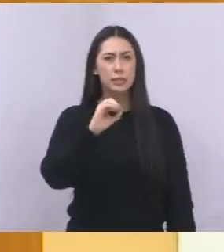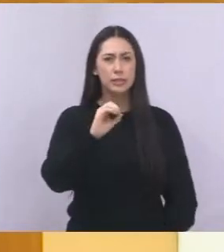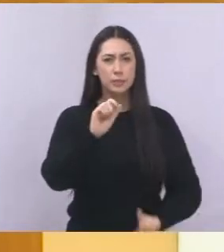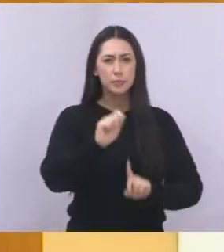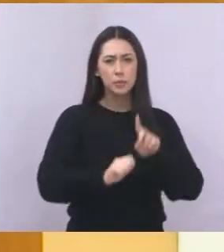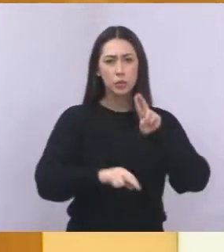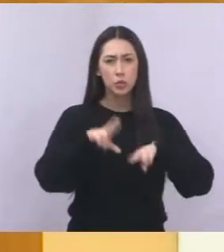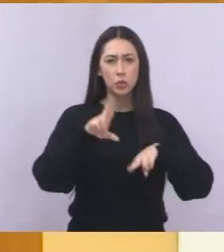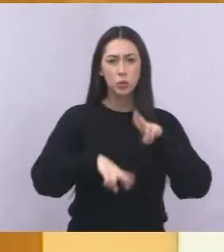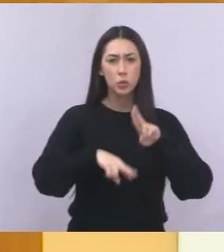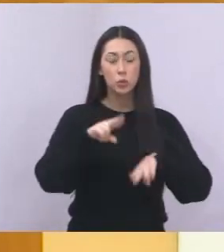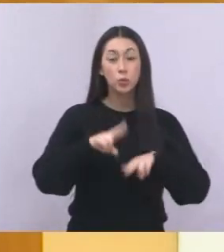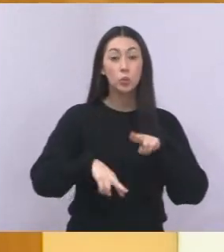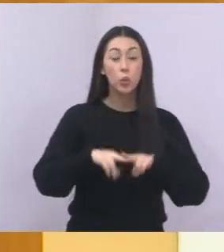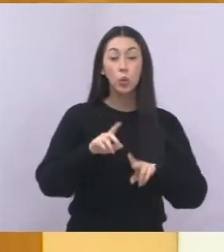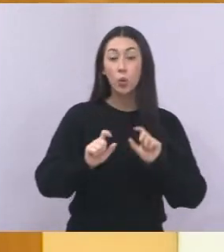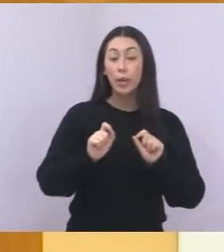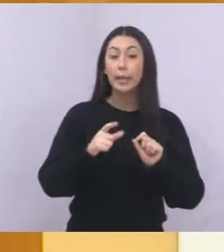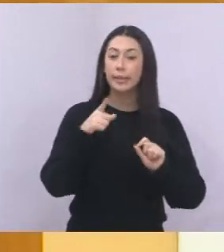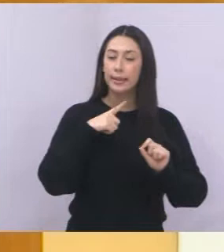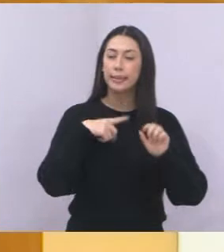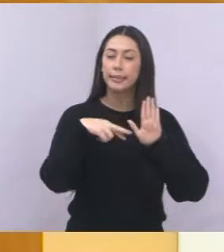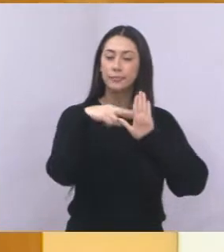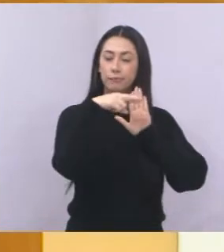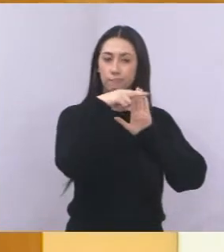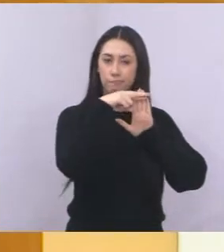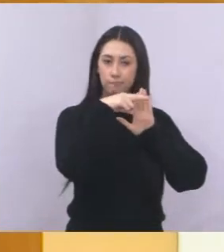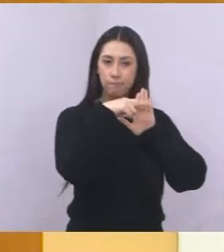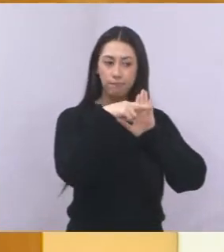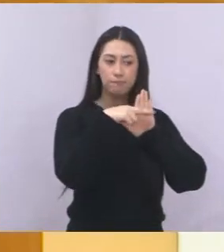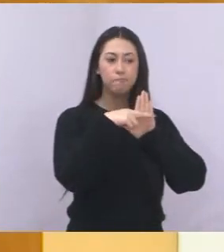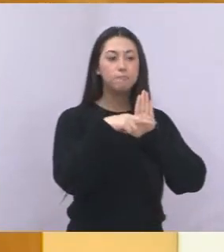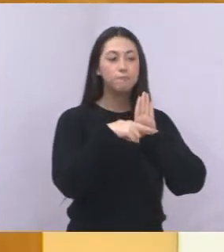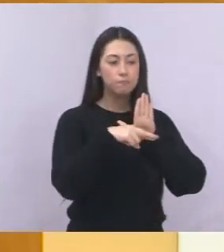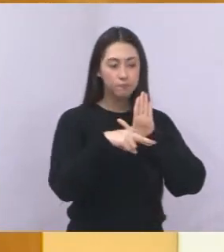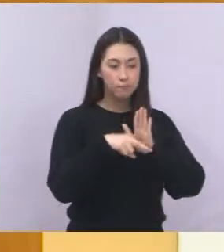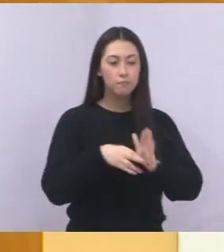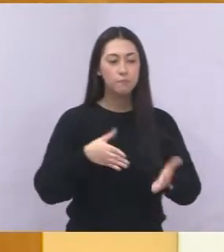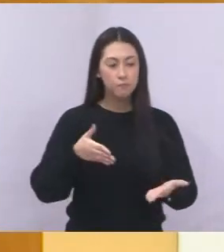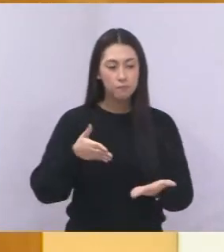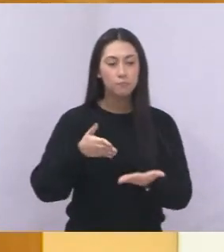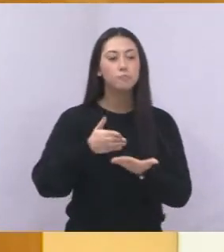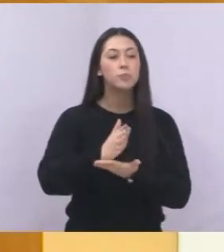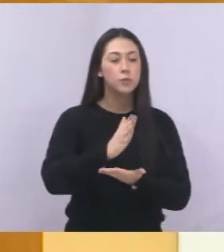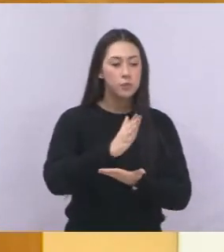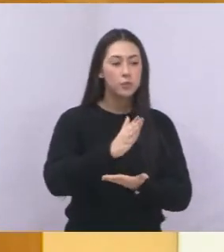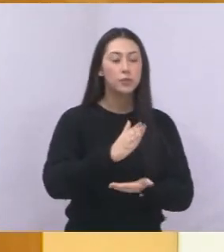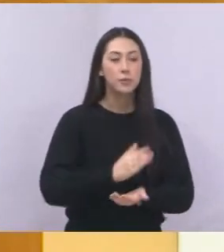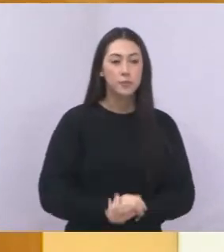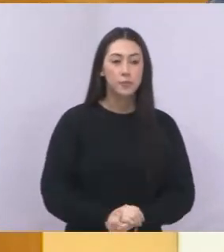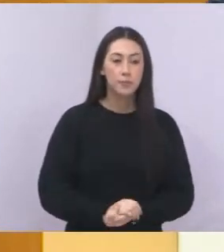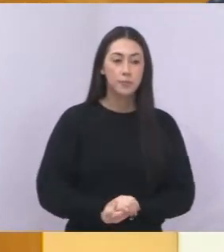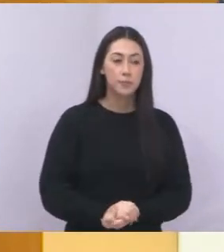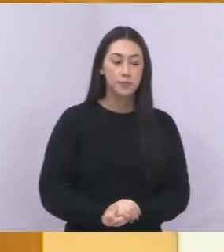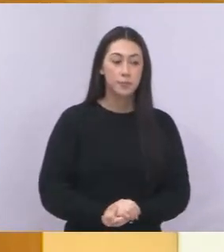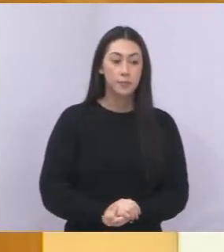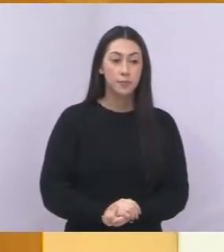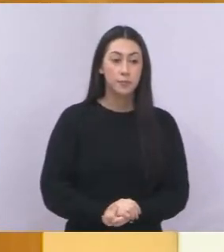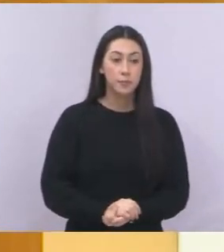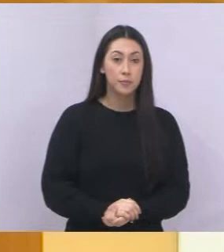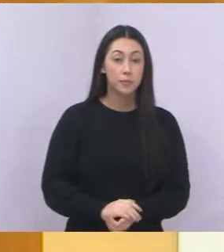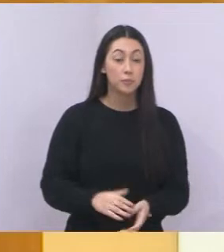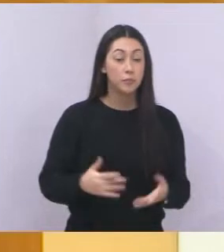junho, em que existem regras para se aprovar esse projeto de lei.